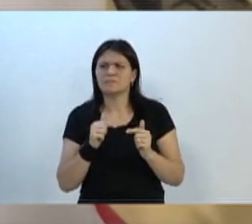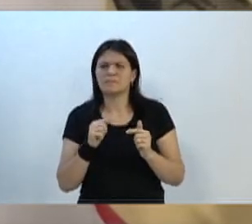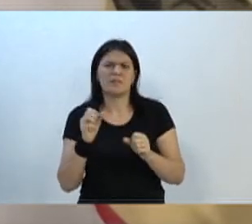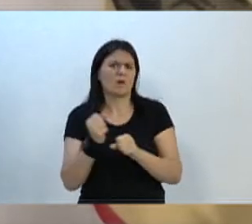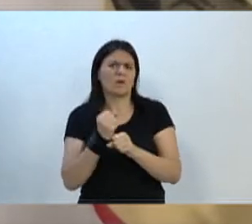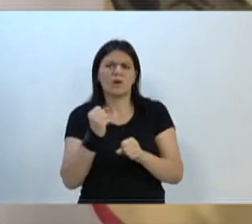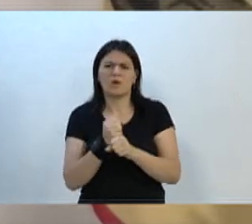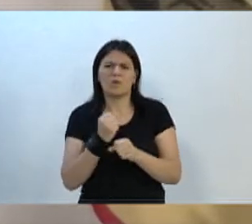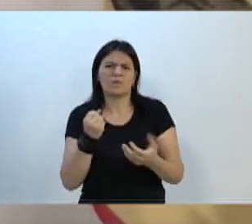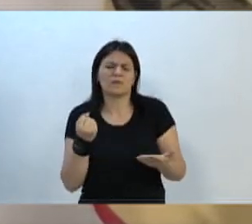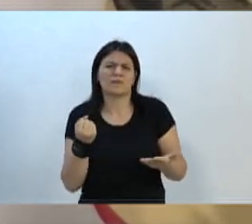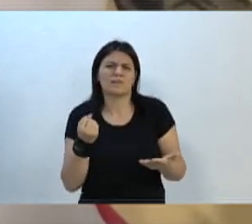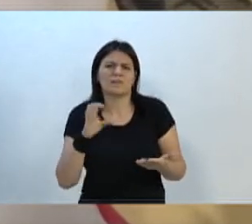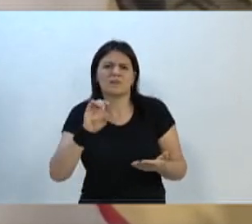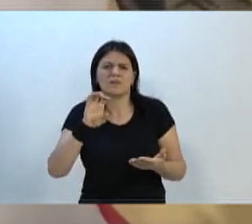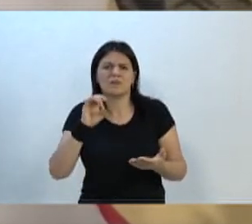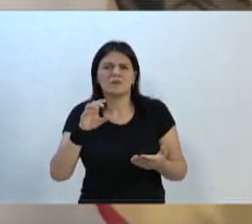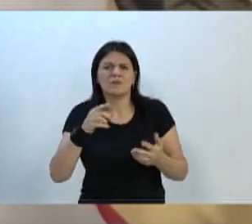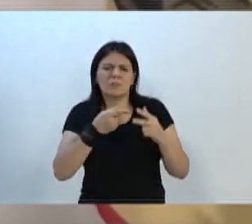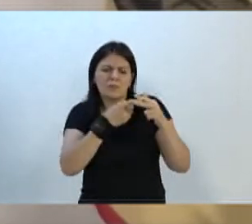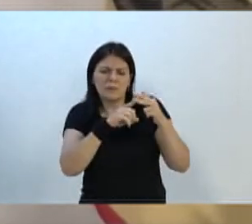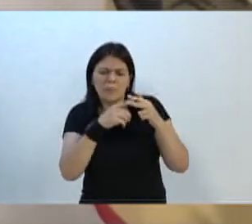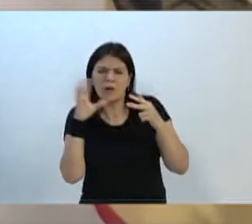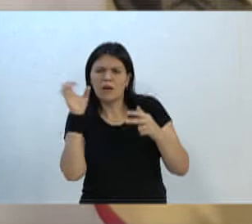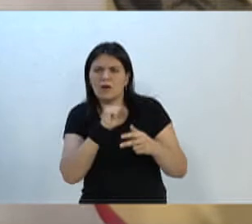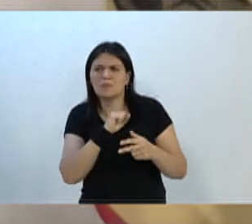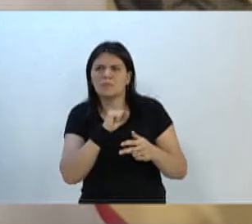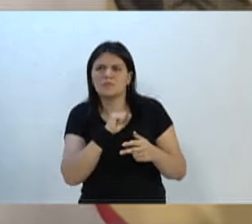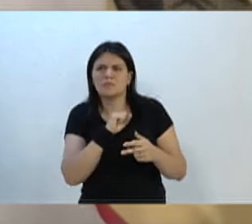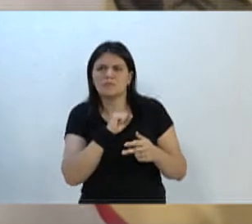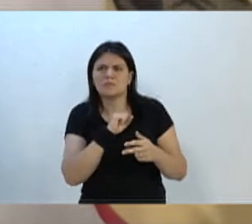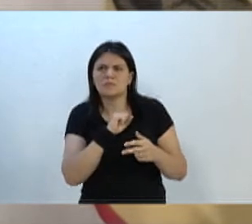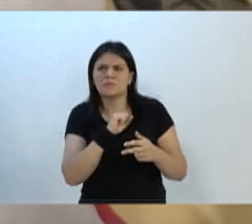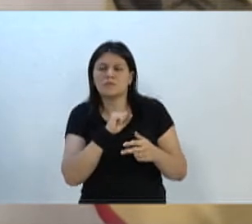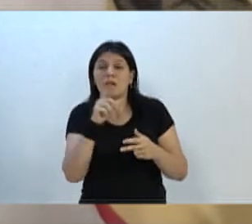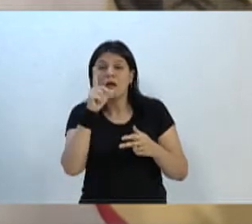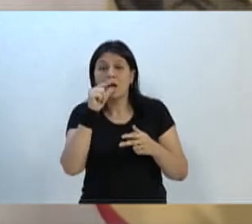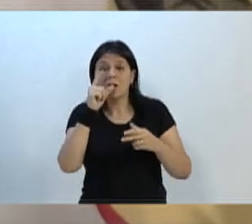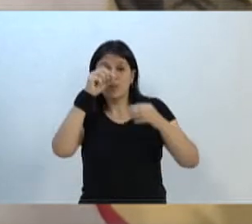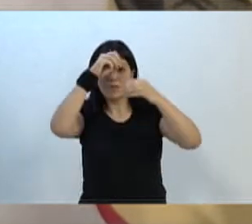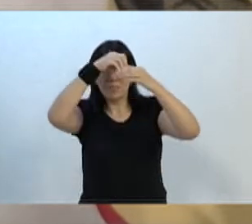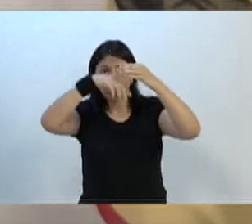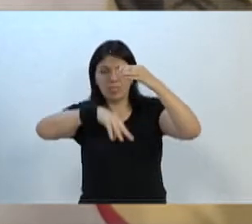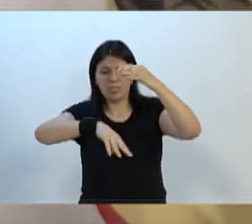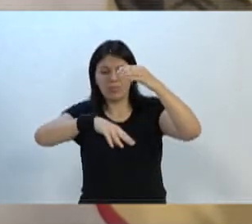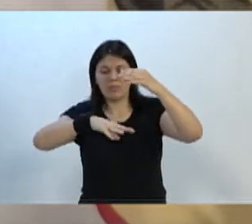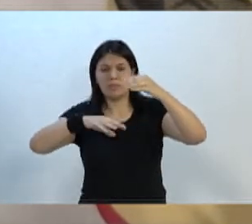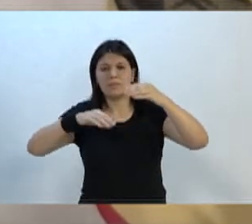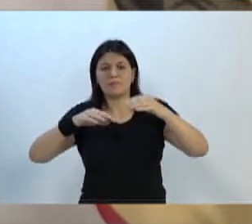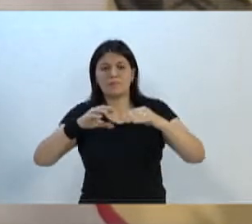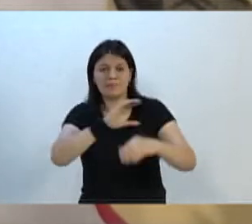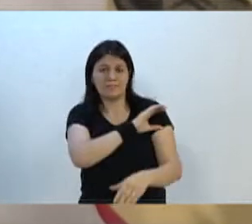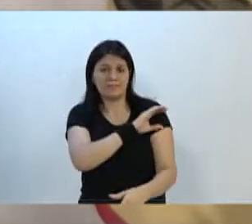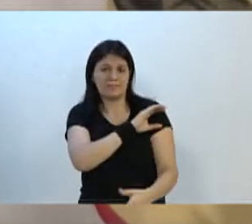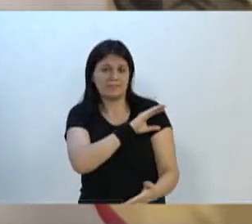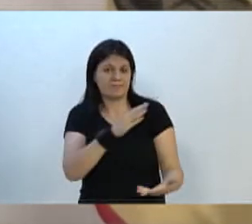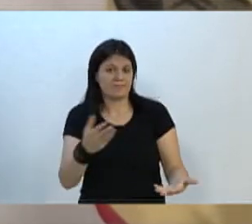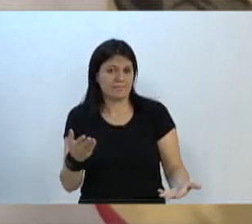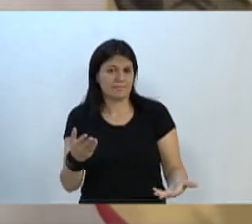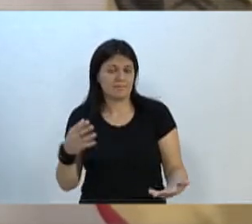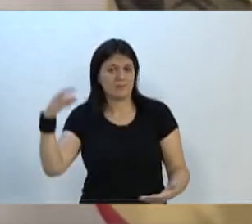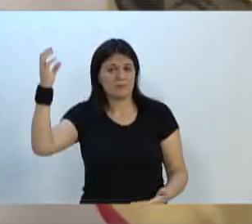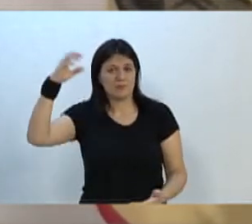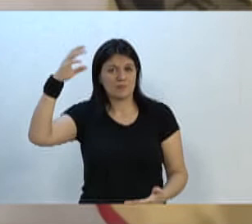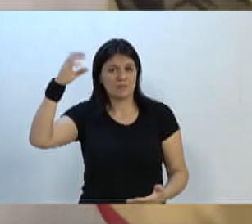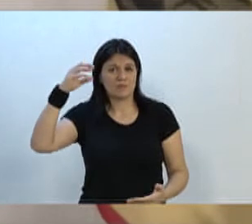obra isso gente é só um concerto rápido vaza a água dentro do ci o Quando